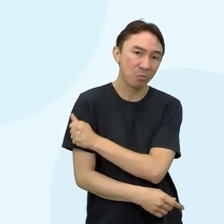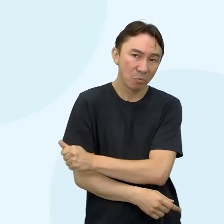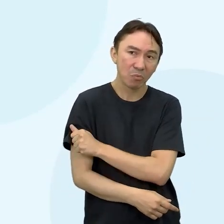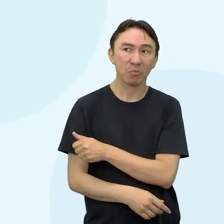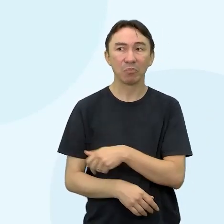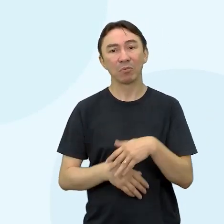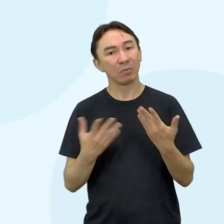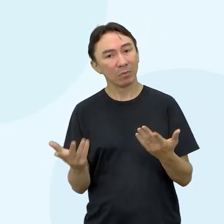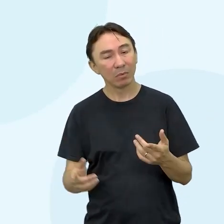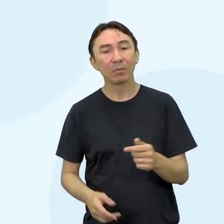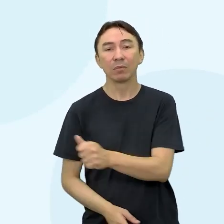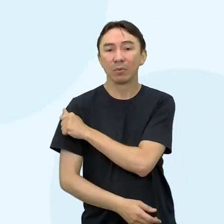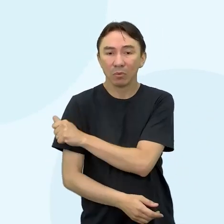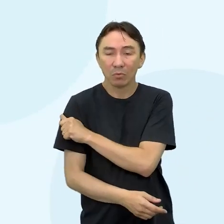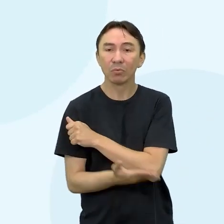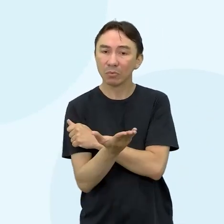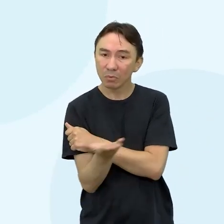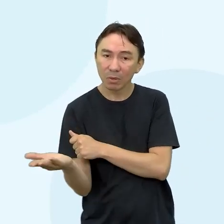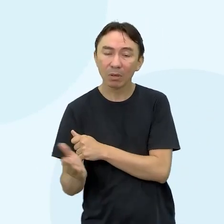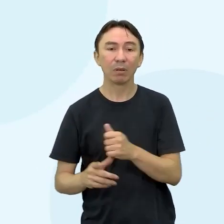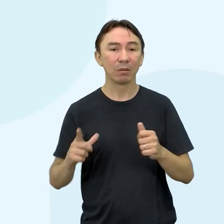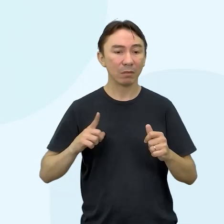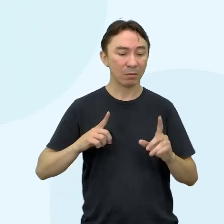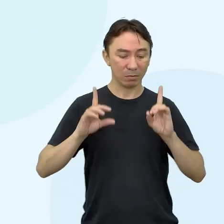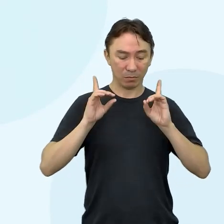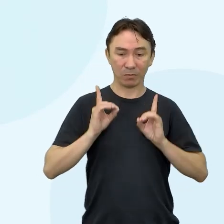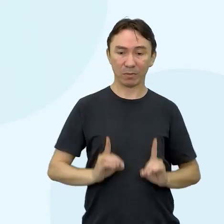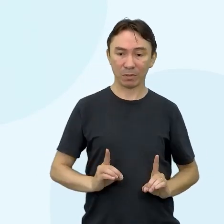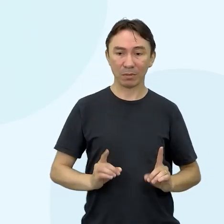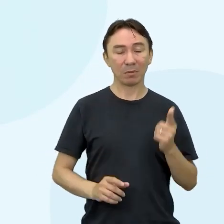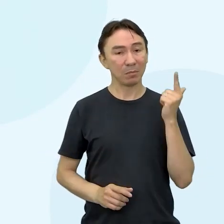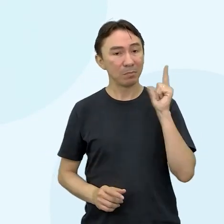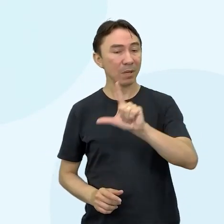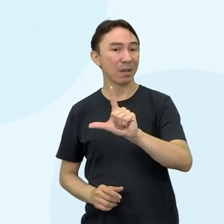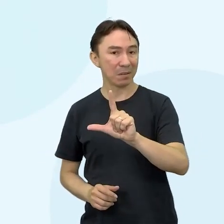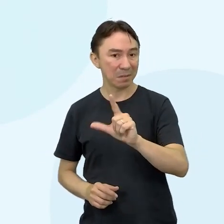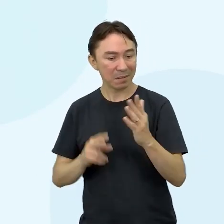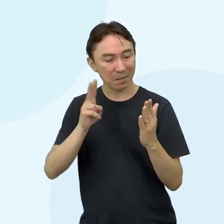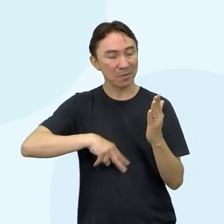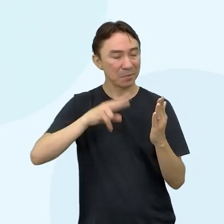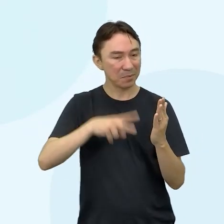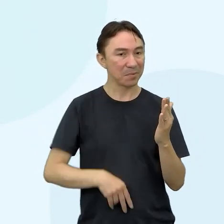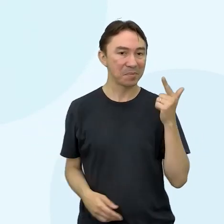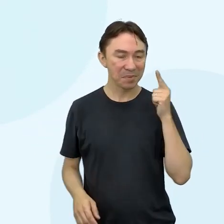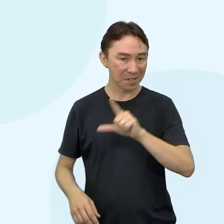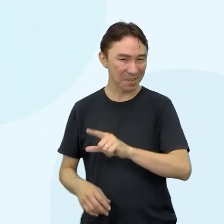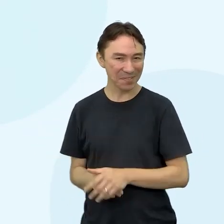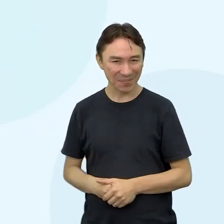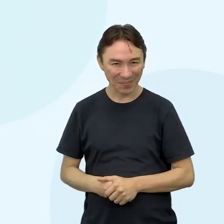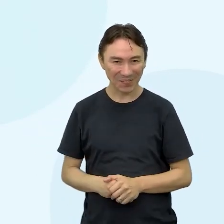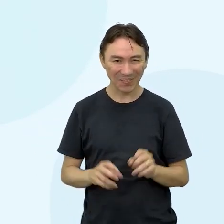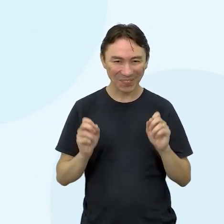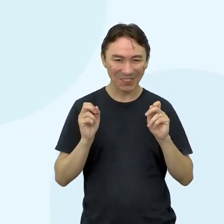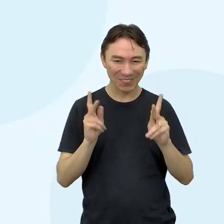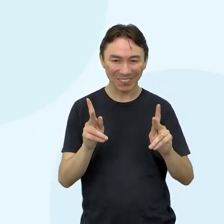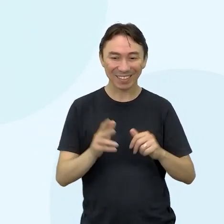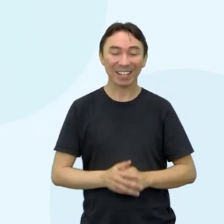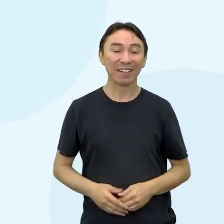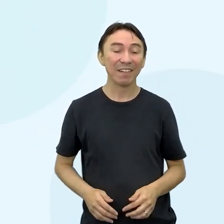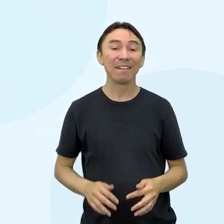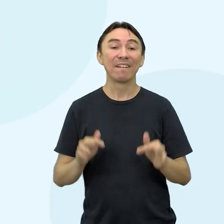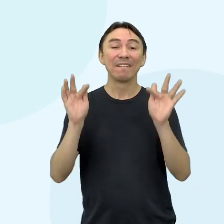abrangendo a todos aqueles que precisam fazer a leitura. Muito bem, para fechar, a Gisele vai fazer